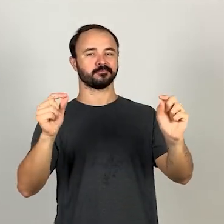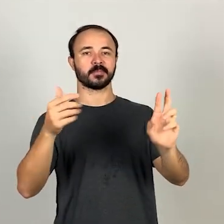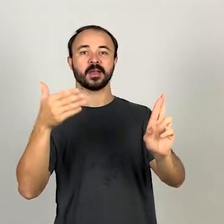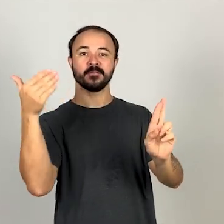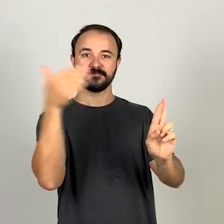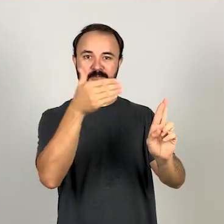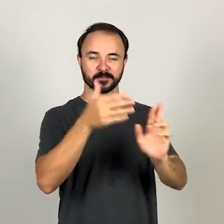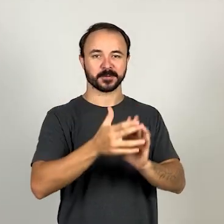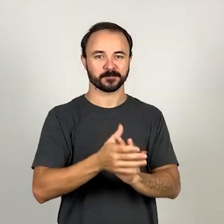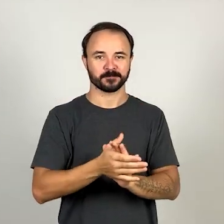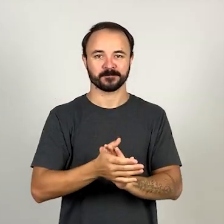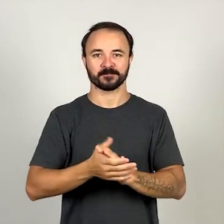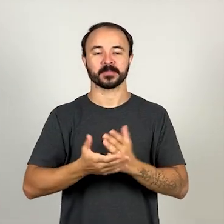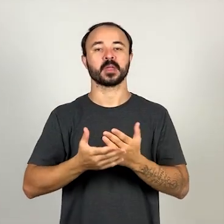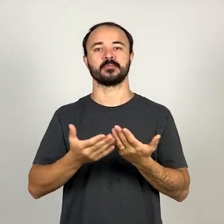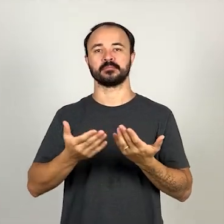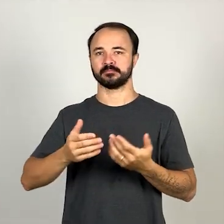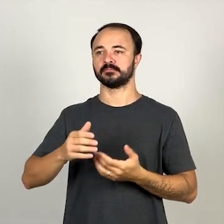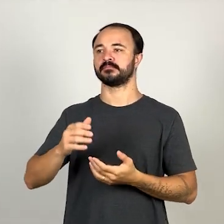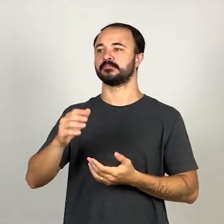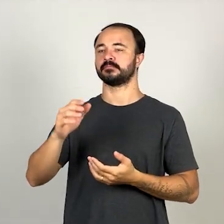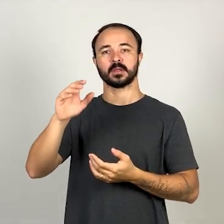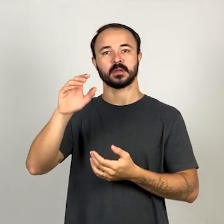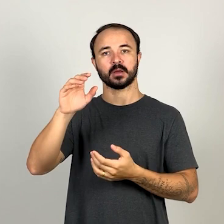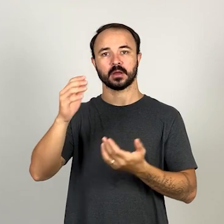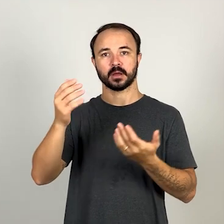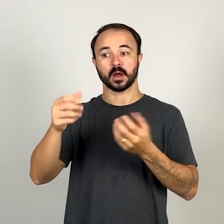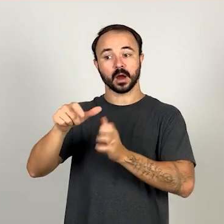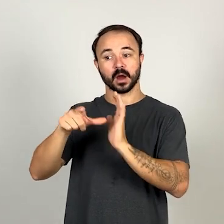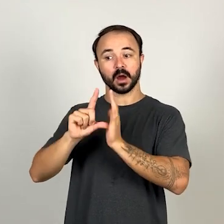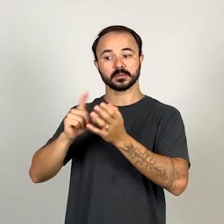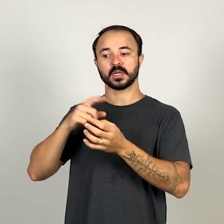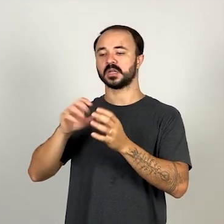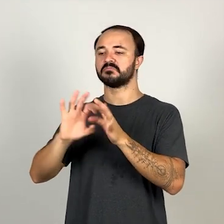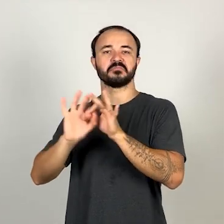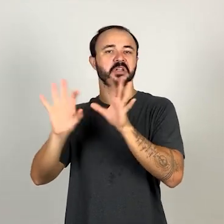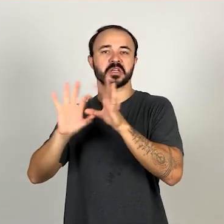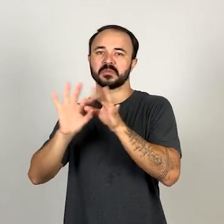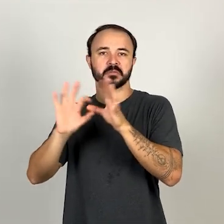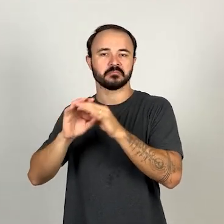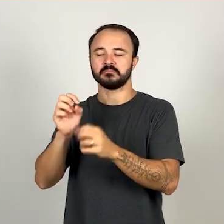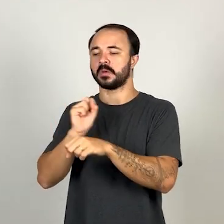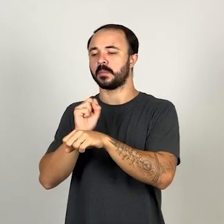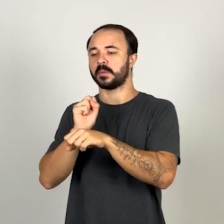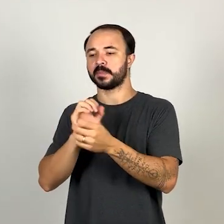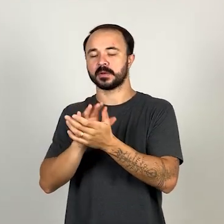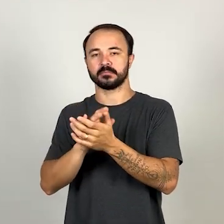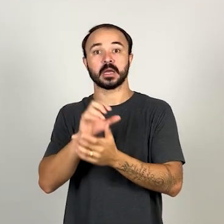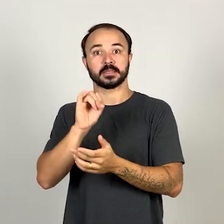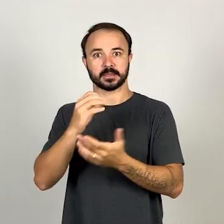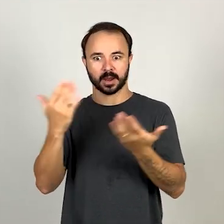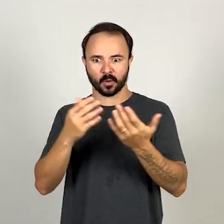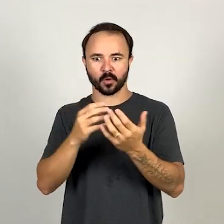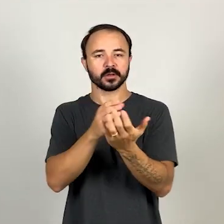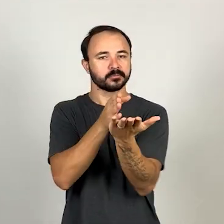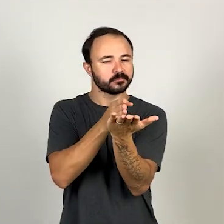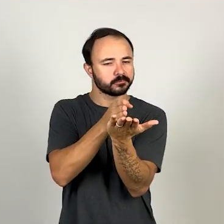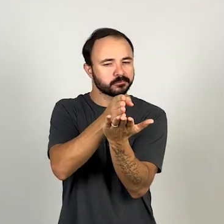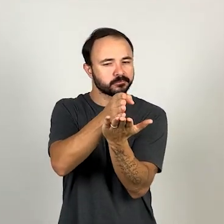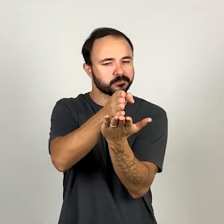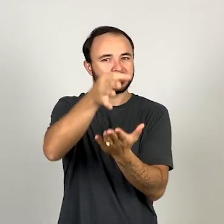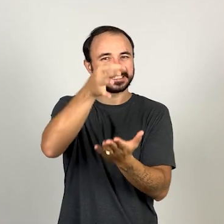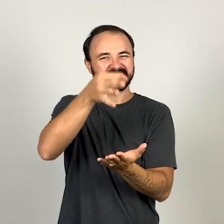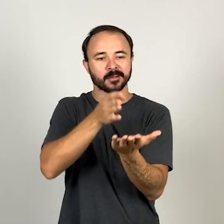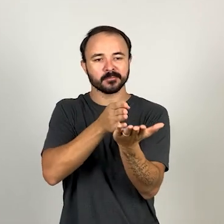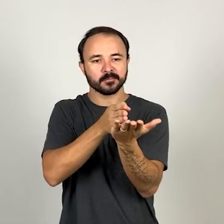são chamados de elétron livre. Enquanto eles tiverem uma determinada direção, são chamados aí de corrente